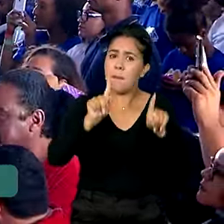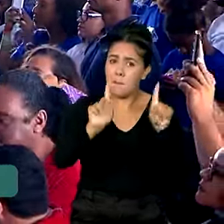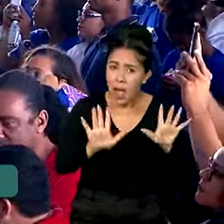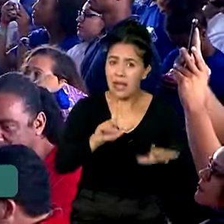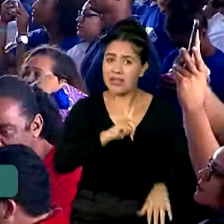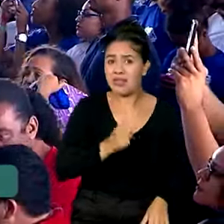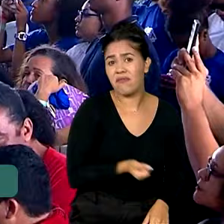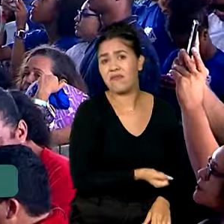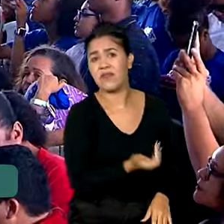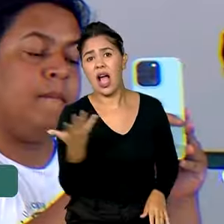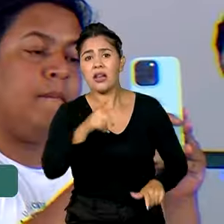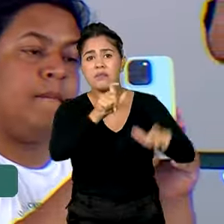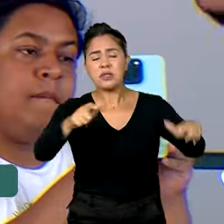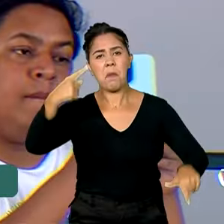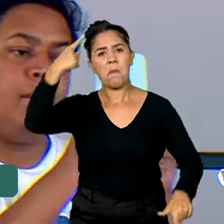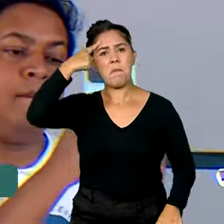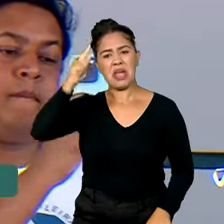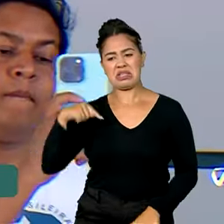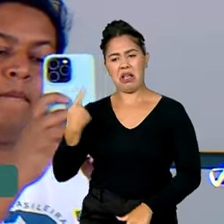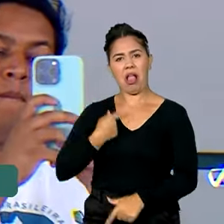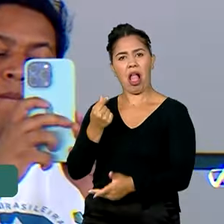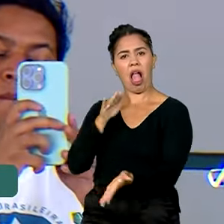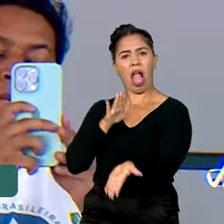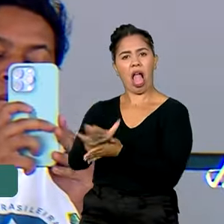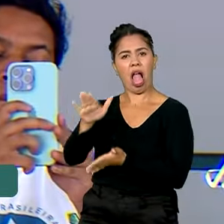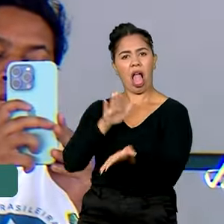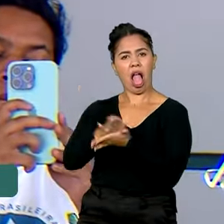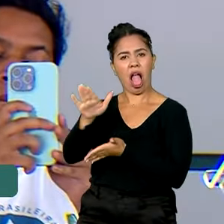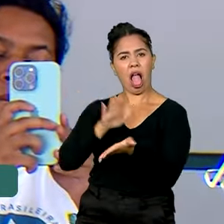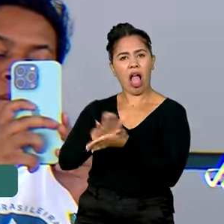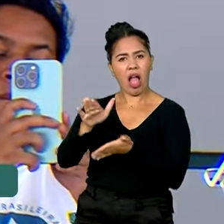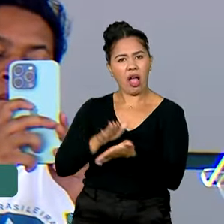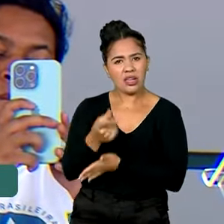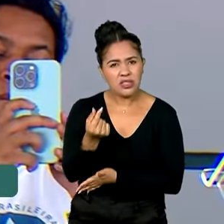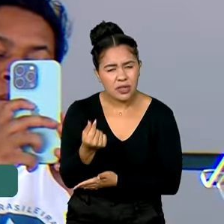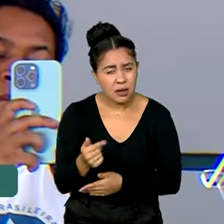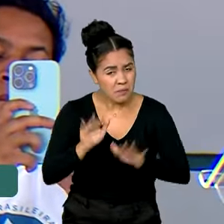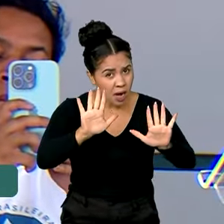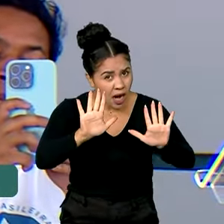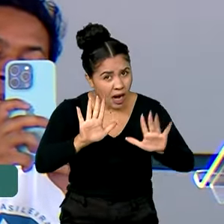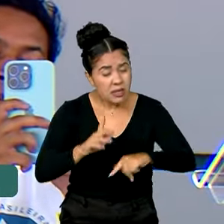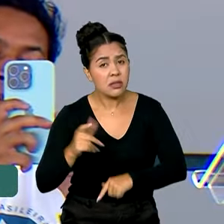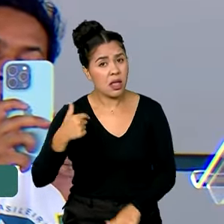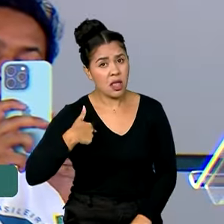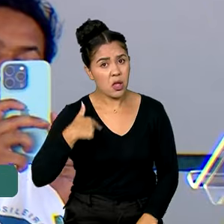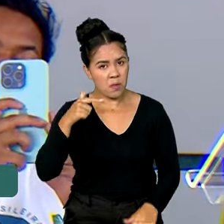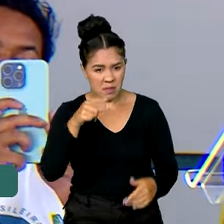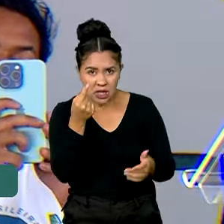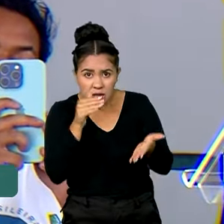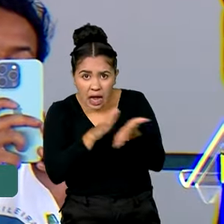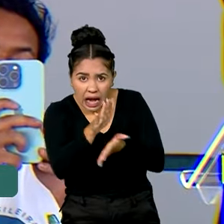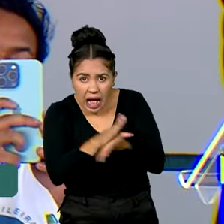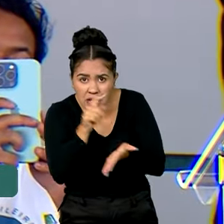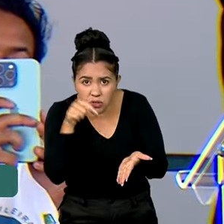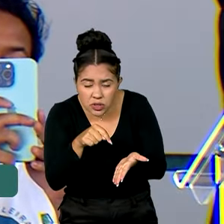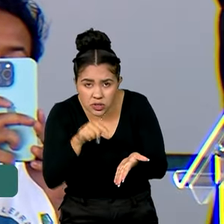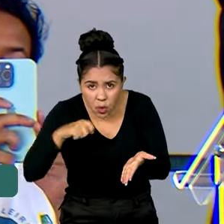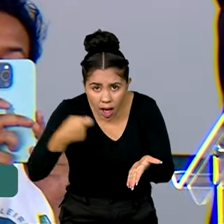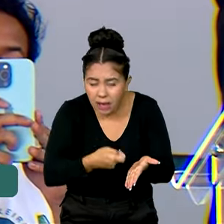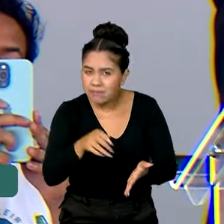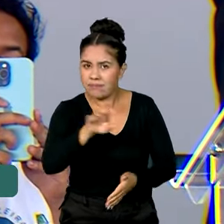gente que acha que nós estamos gastando muito dinheiro. Primeiro, eu não acho que é gasto, eu acho